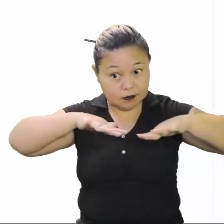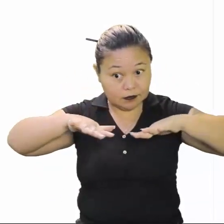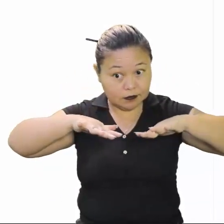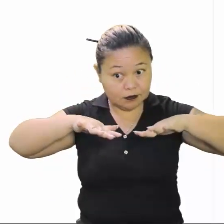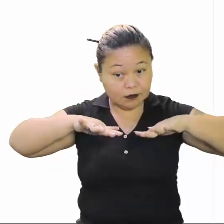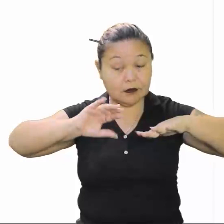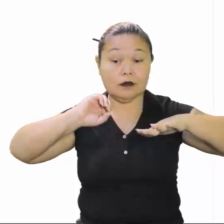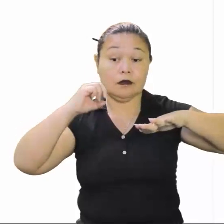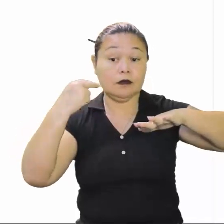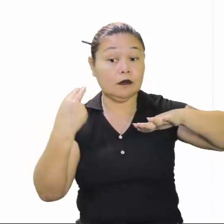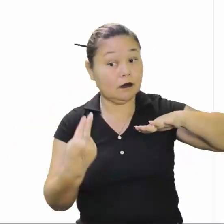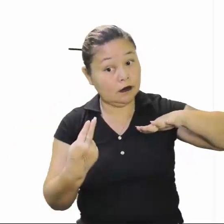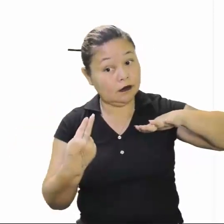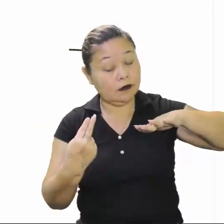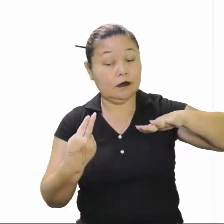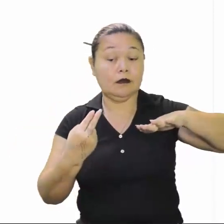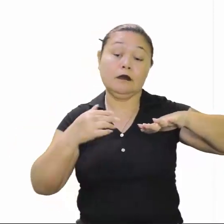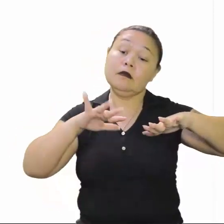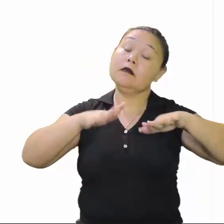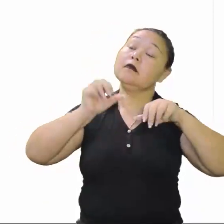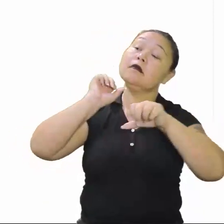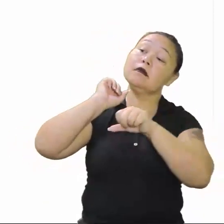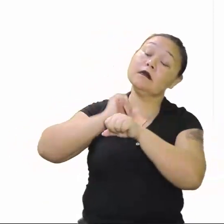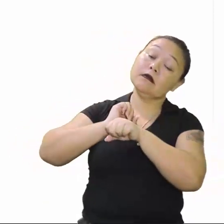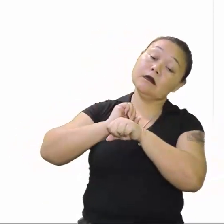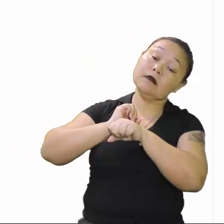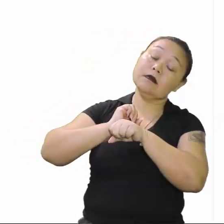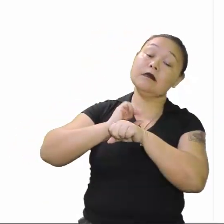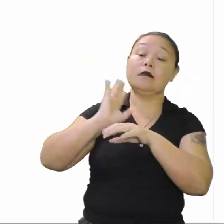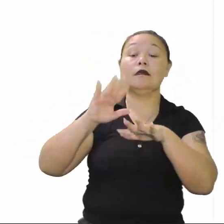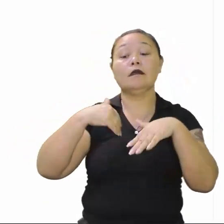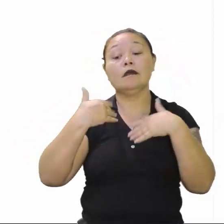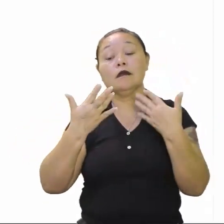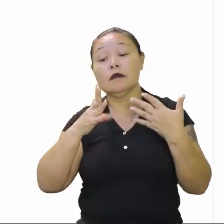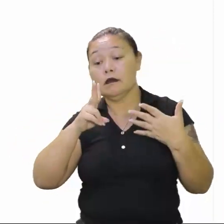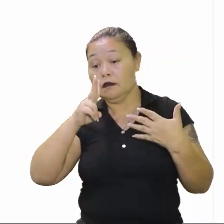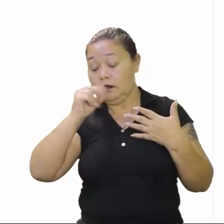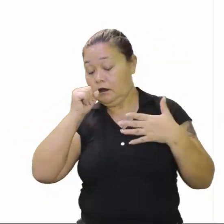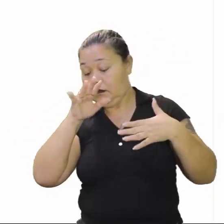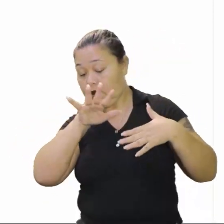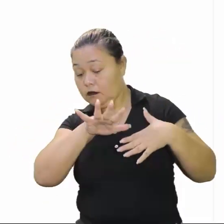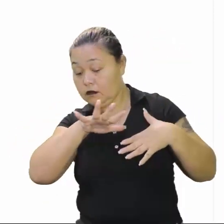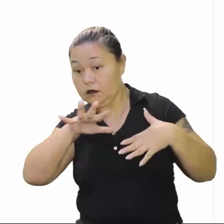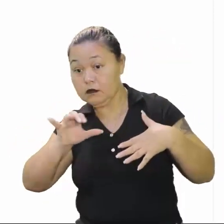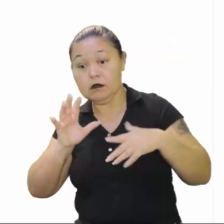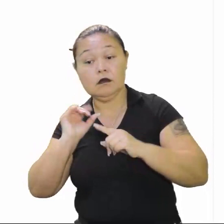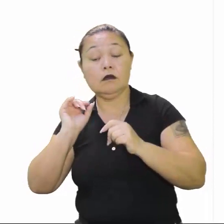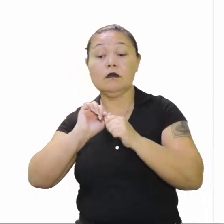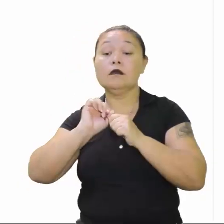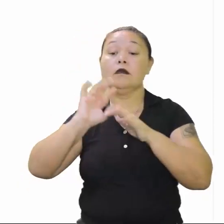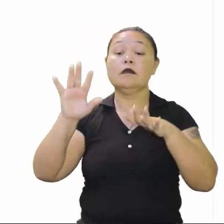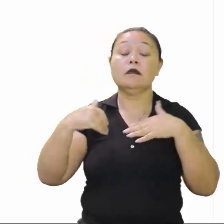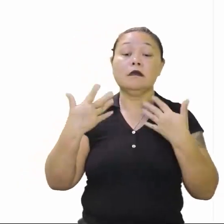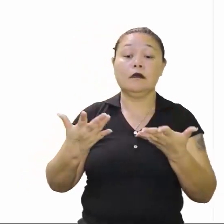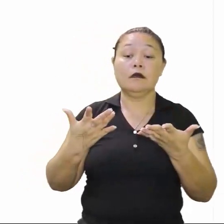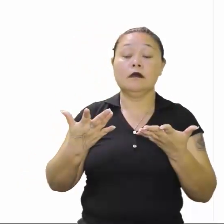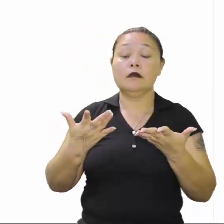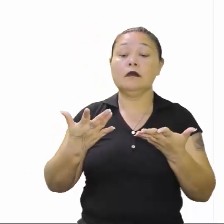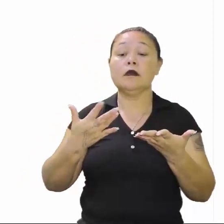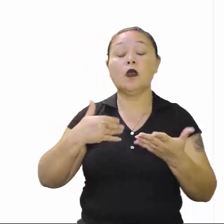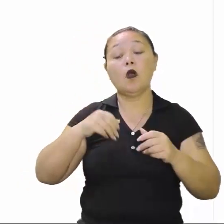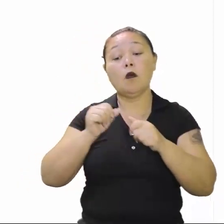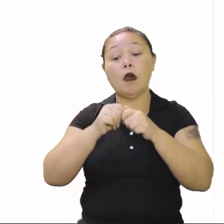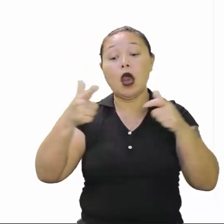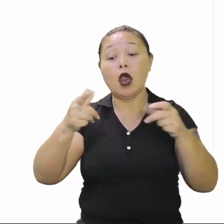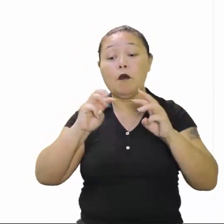ou permanece em repouso, desde que nenhuma força atue sobre ele. Moral da história: quanto maior